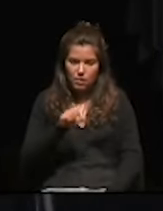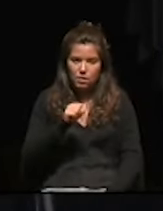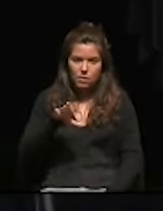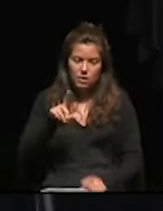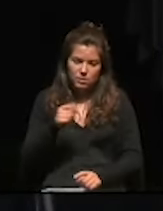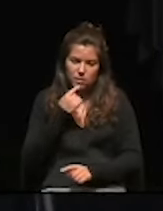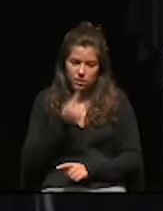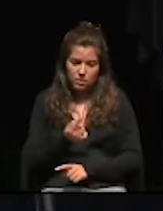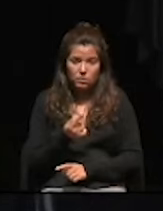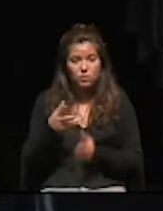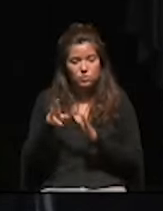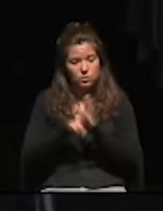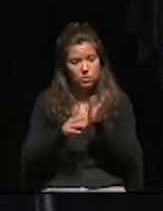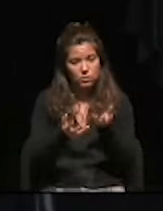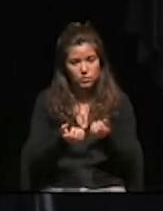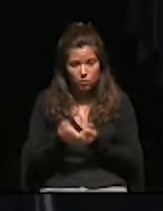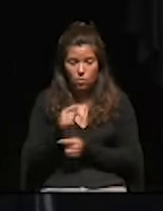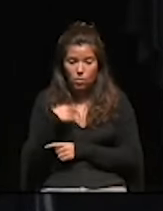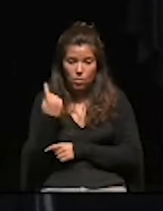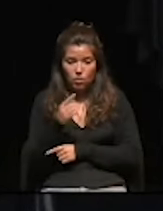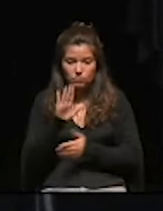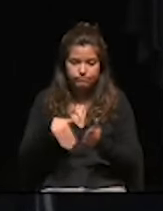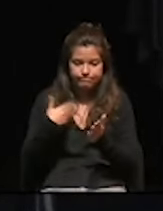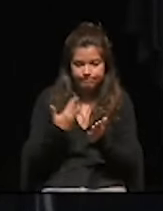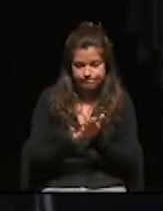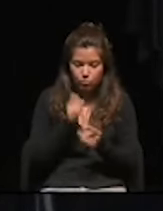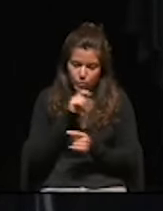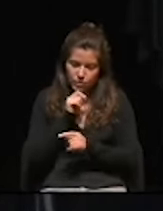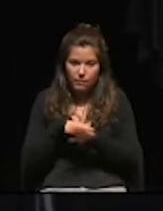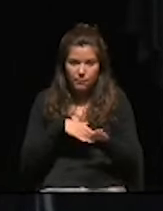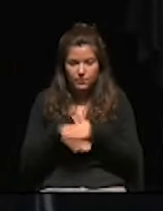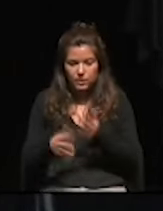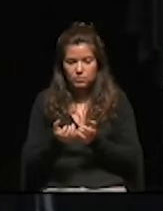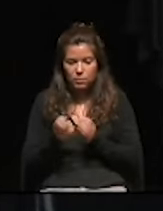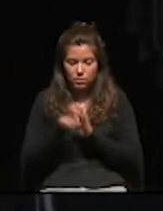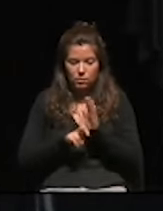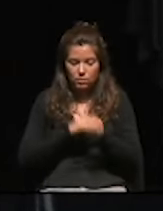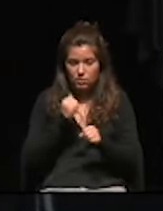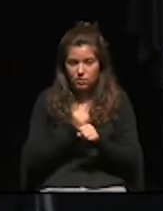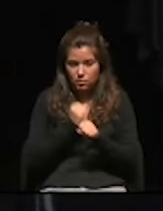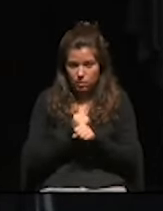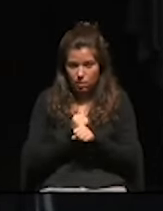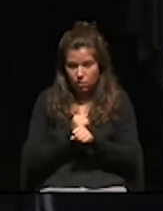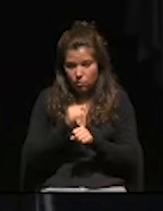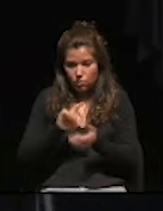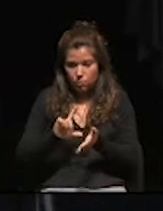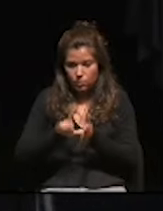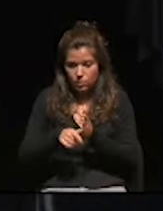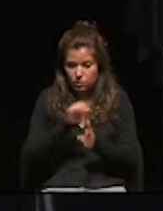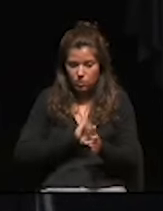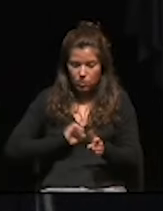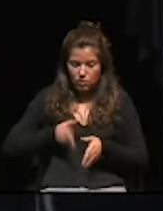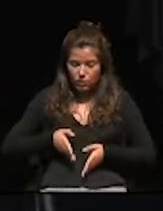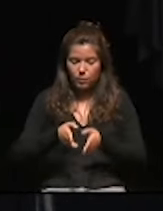e cito: recebemos o relatório e aquilo que nós nos propusemos fazer foi receber o relatório, trabalhar sobre aquilo que era o nosso projeto de expansão da